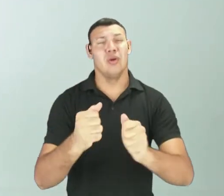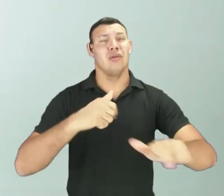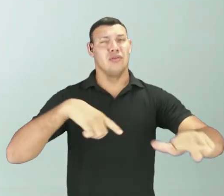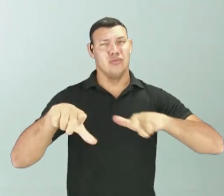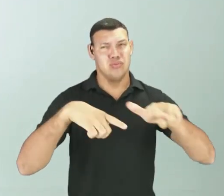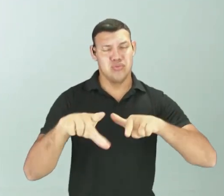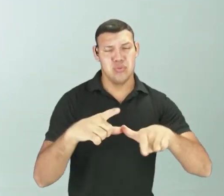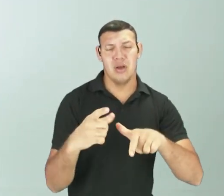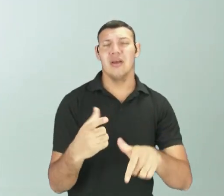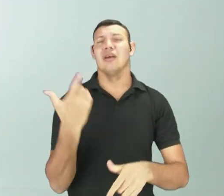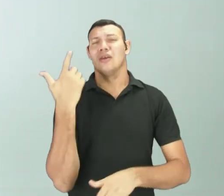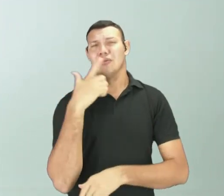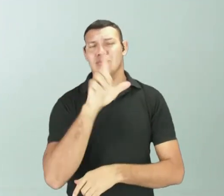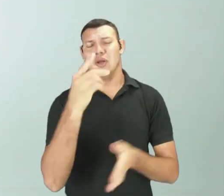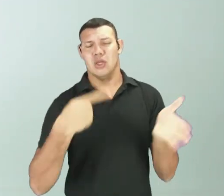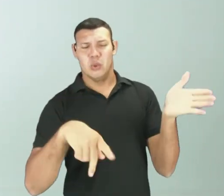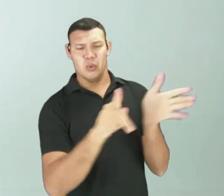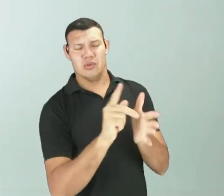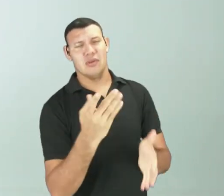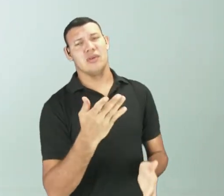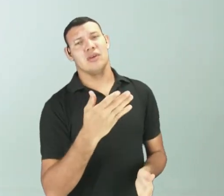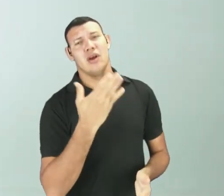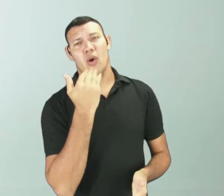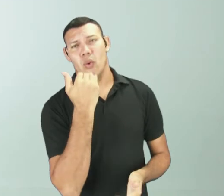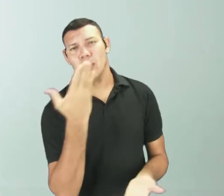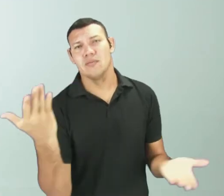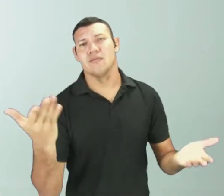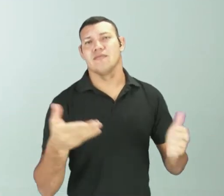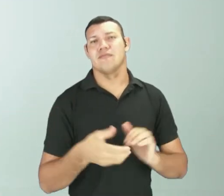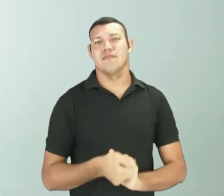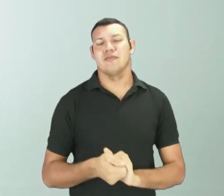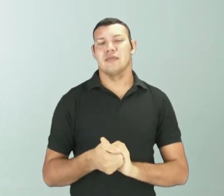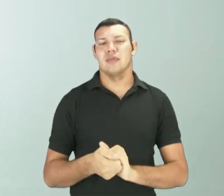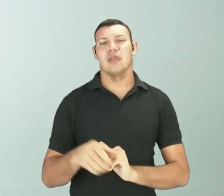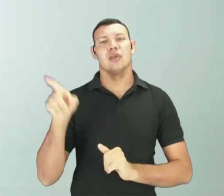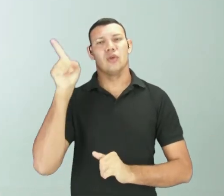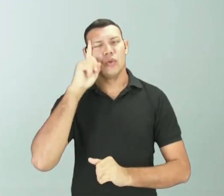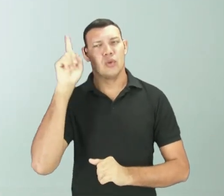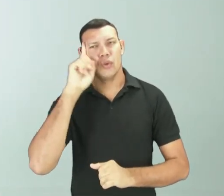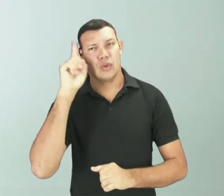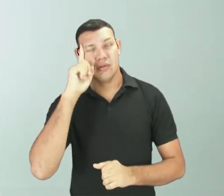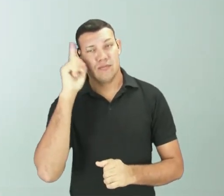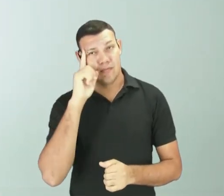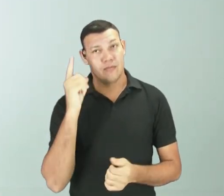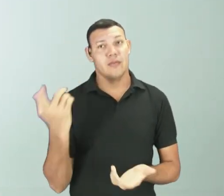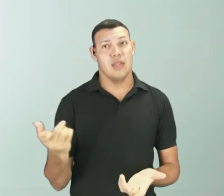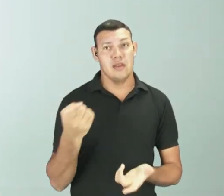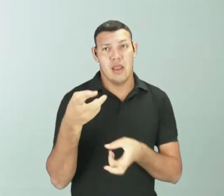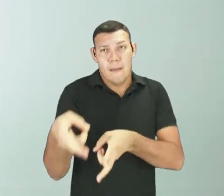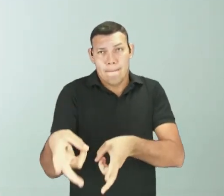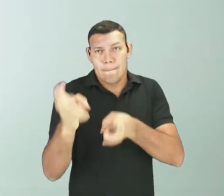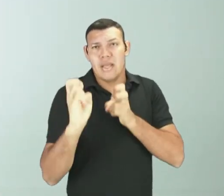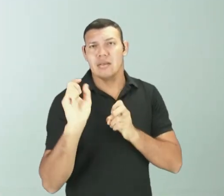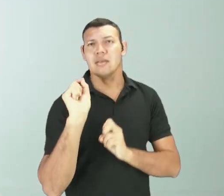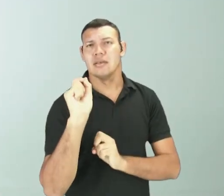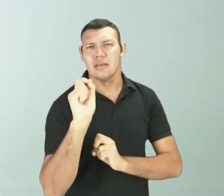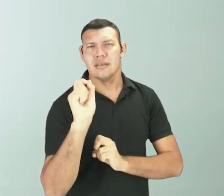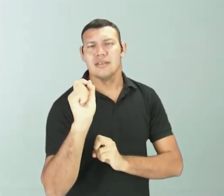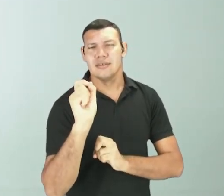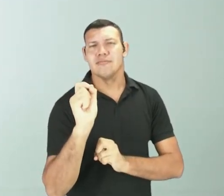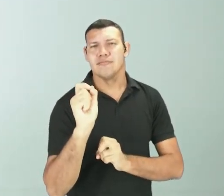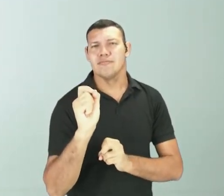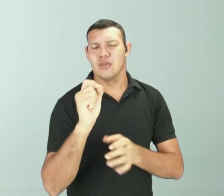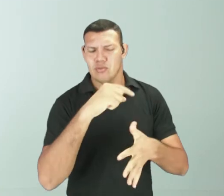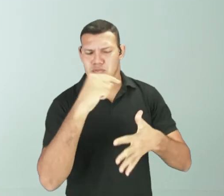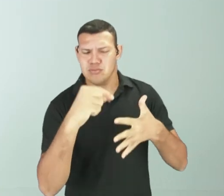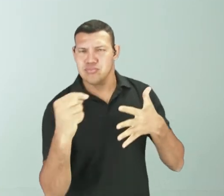para conseguir sobreviver dia após dia. Tá bom? E a gente vai ver que essas condições de trabalho, elas vão refletir em uma reação